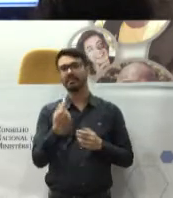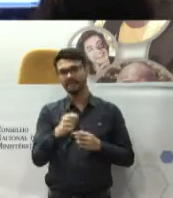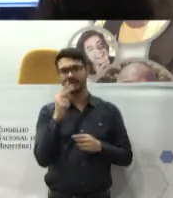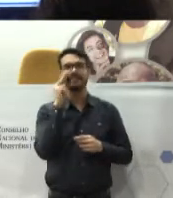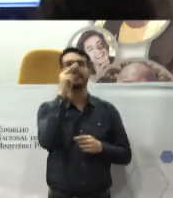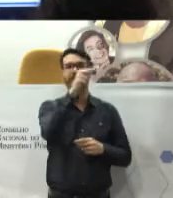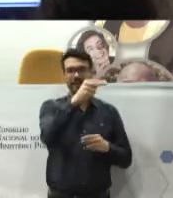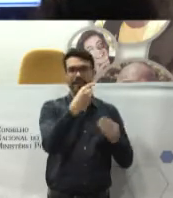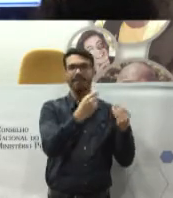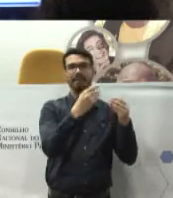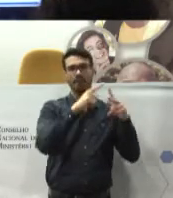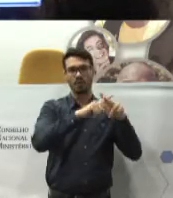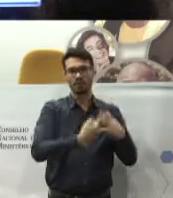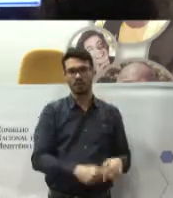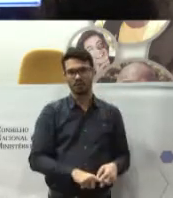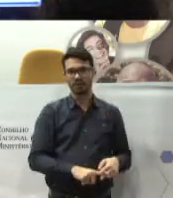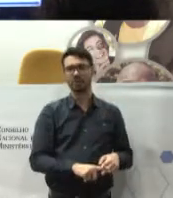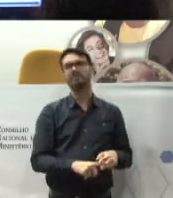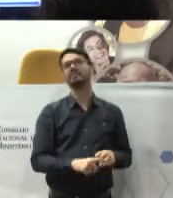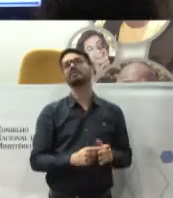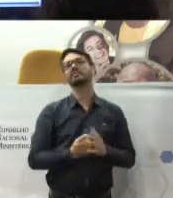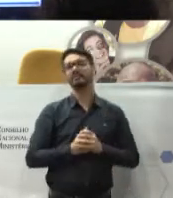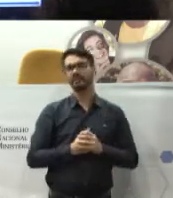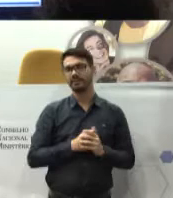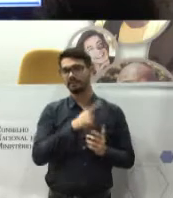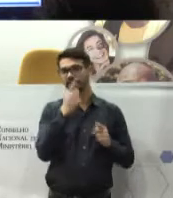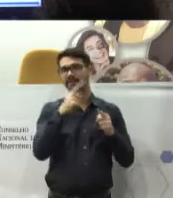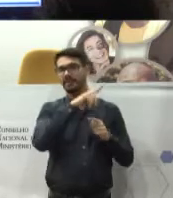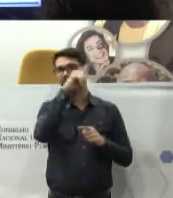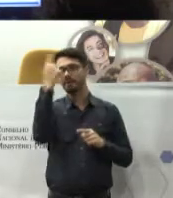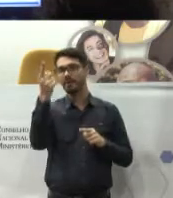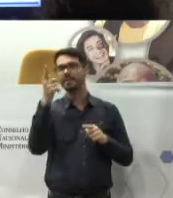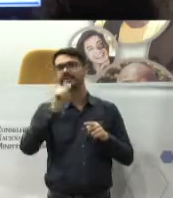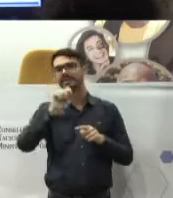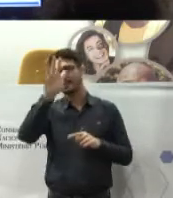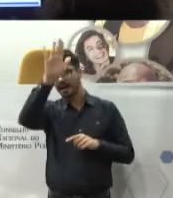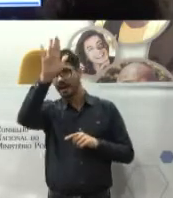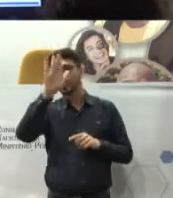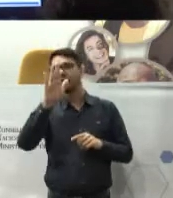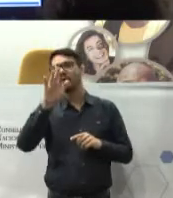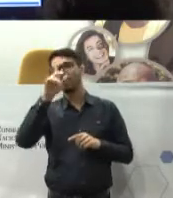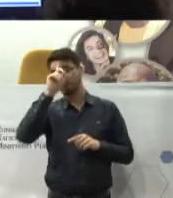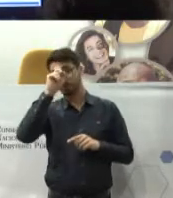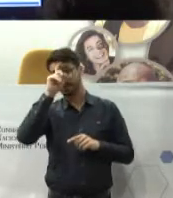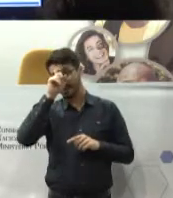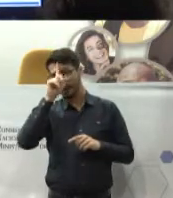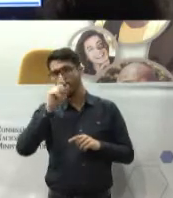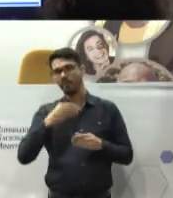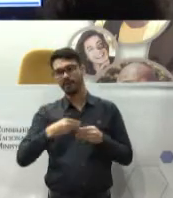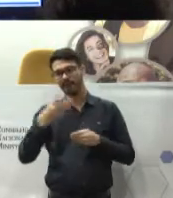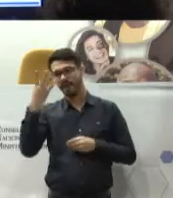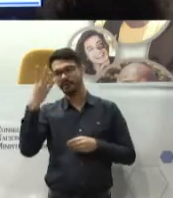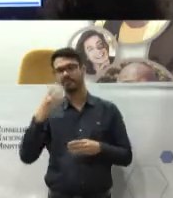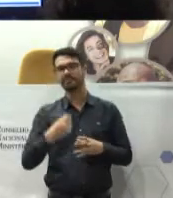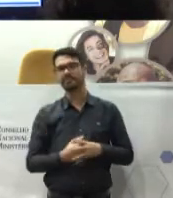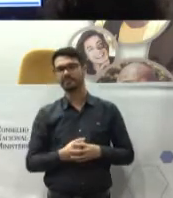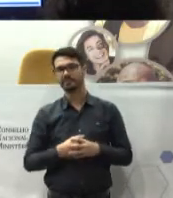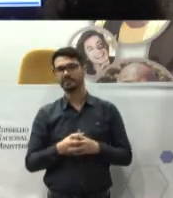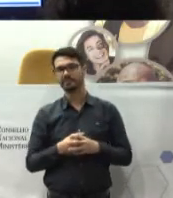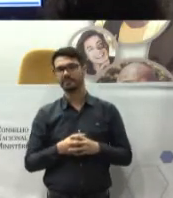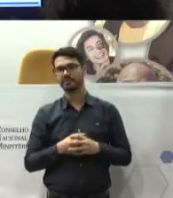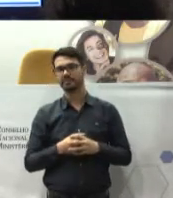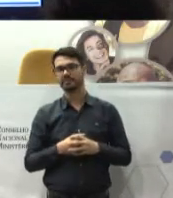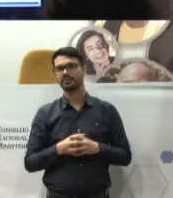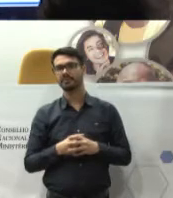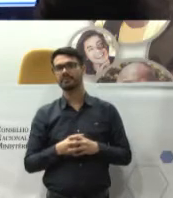você não corrigir com a consulta especializada, você vai ter que pagar o custo da hospitalização ou o custo do exame diagnóstico de alto, de elevado valor